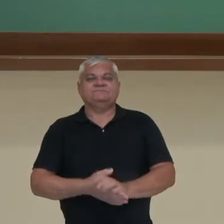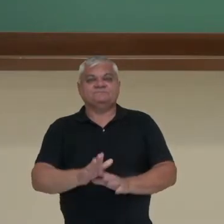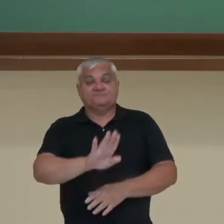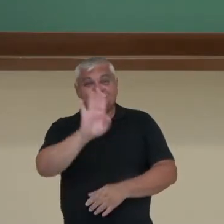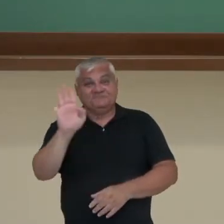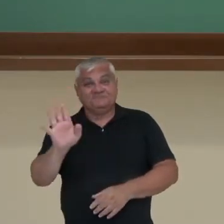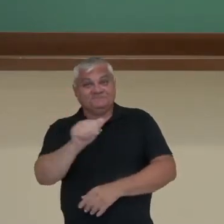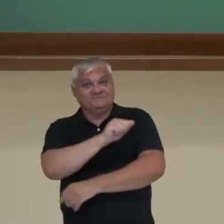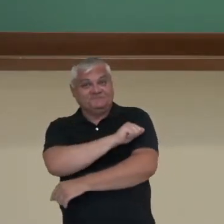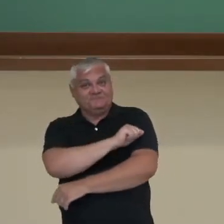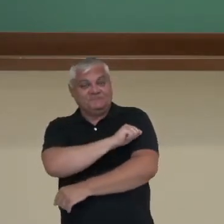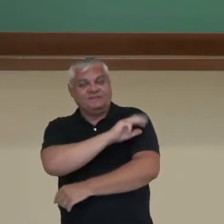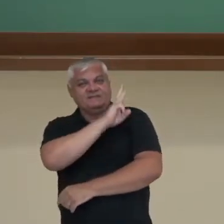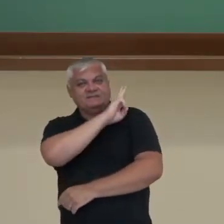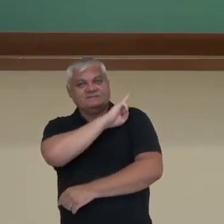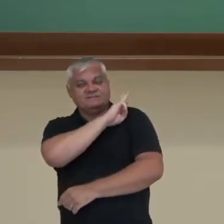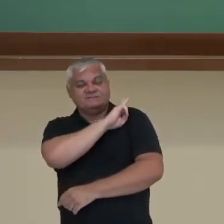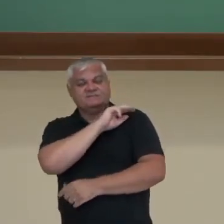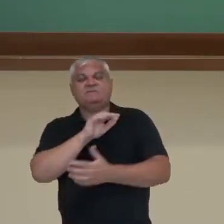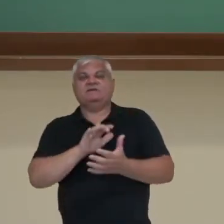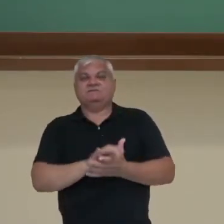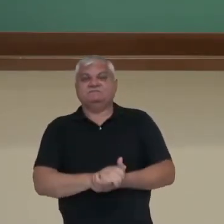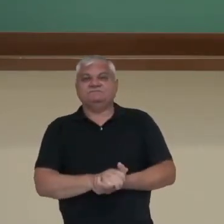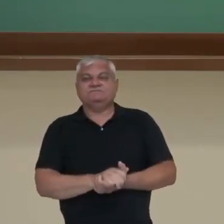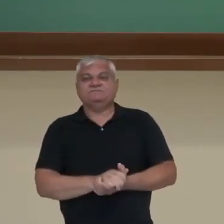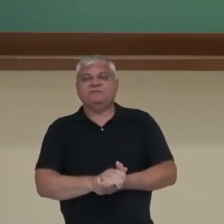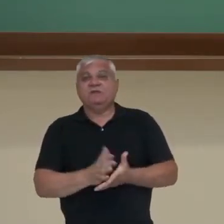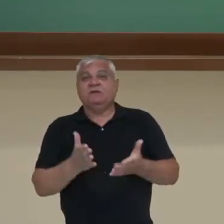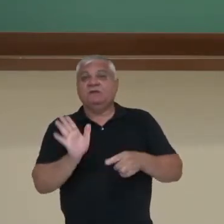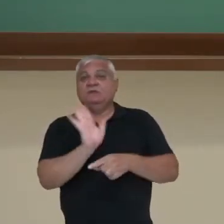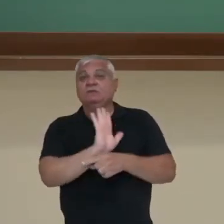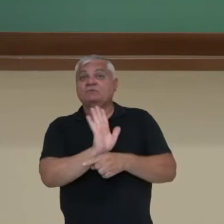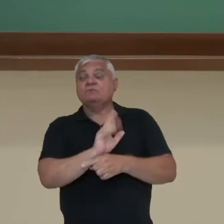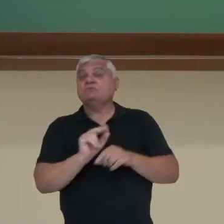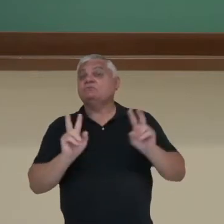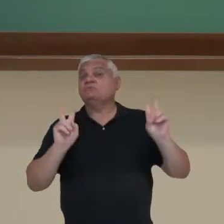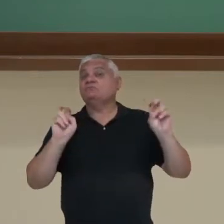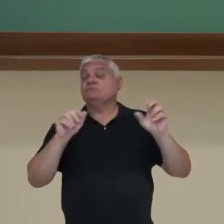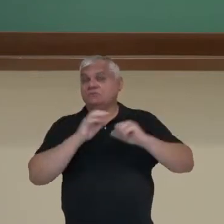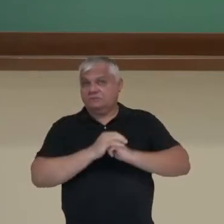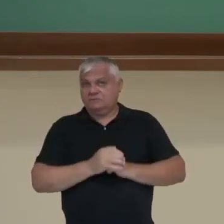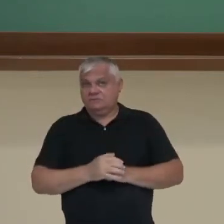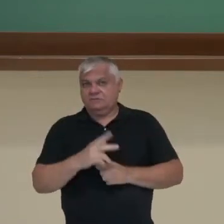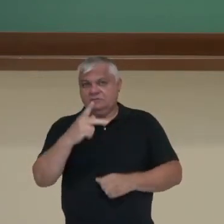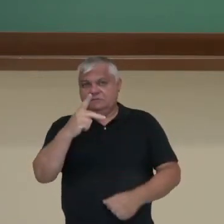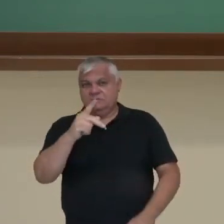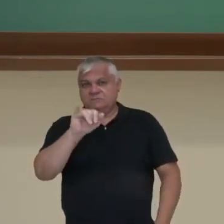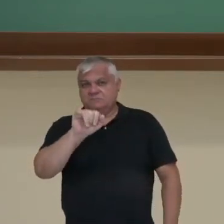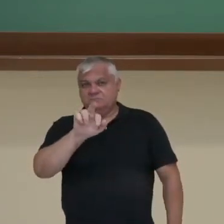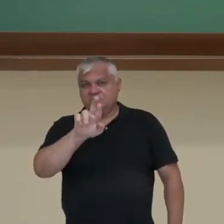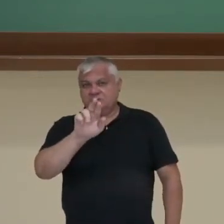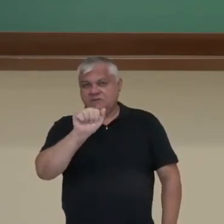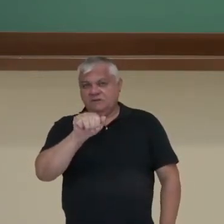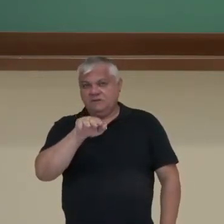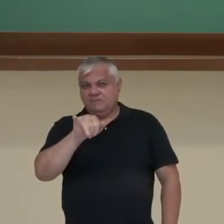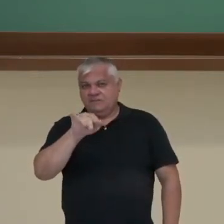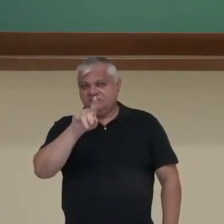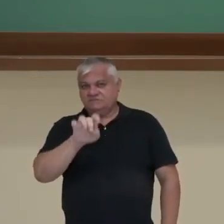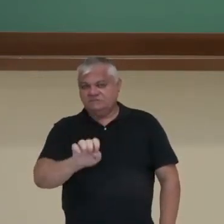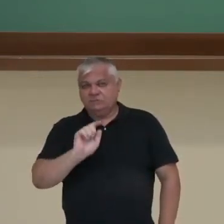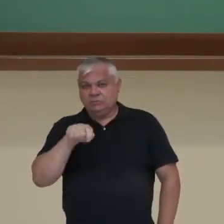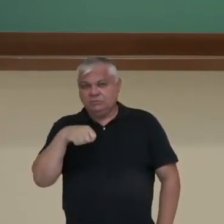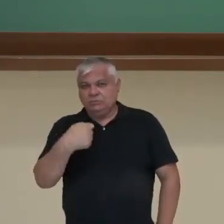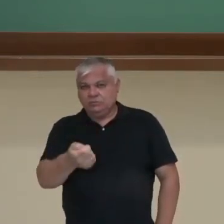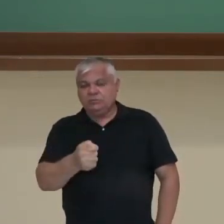Olá, estudantes da terceira série do ensino médio. Nesse vídeo vamos conversar sobre pirâmides, mais especificamente